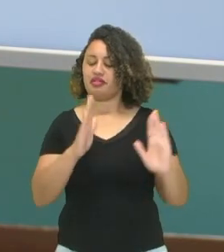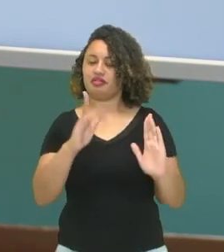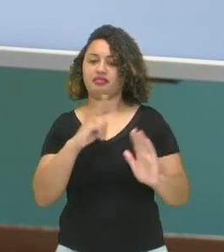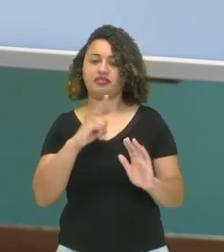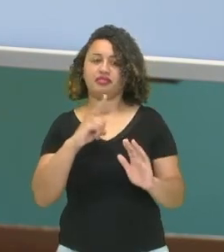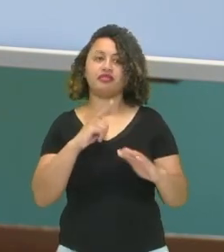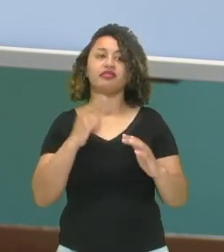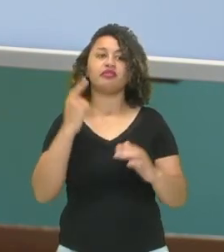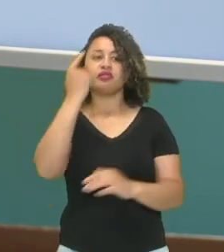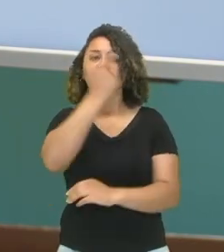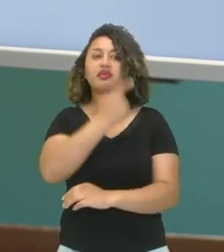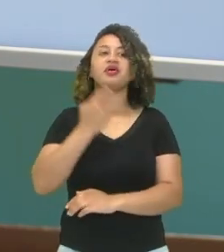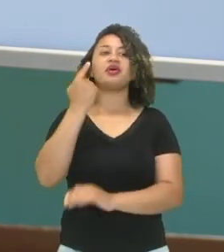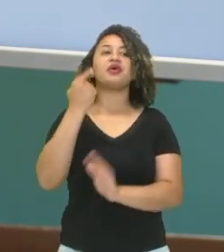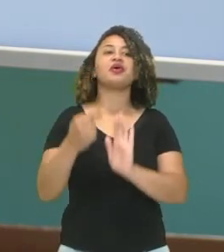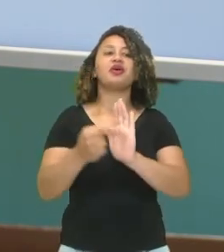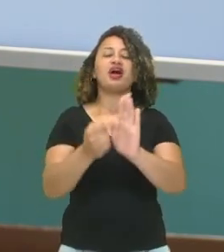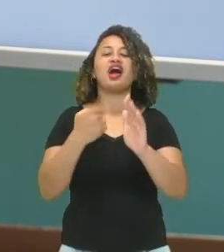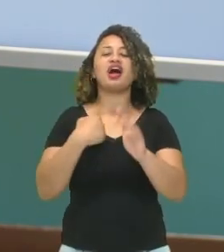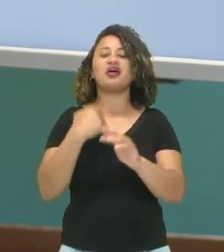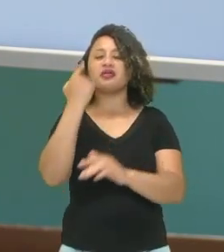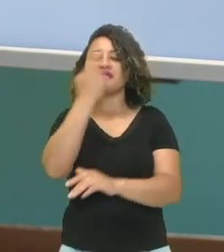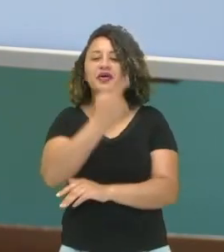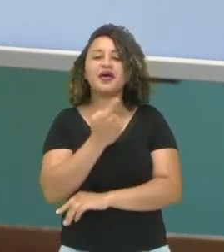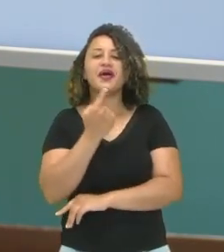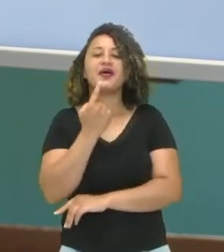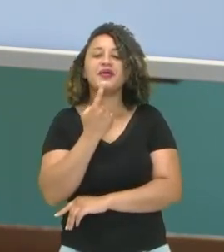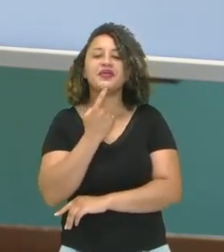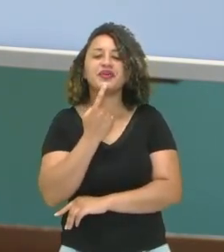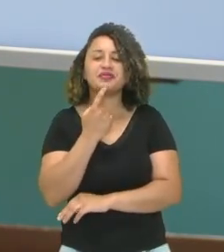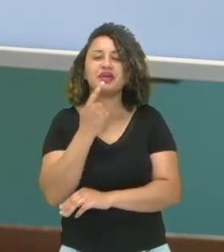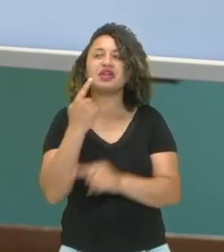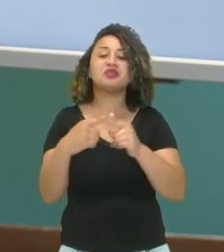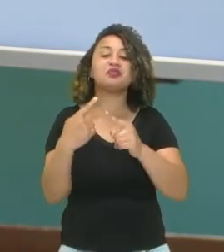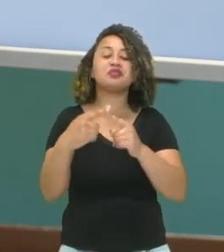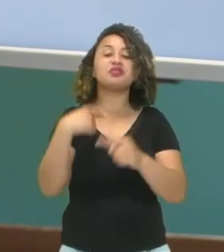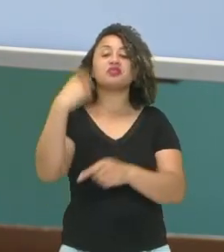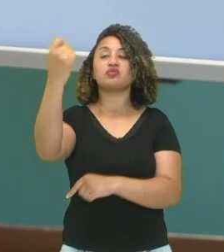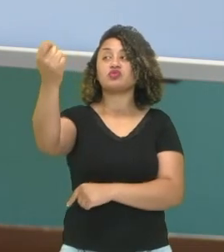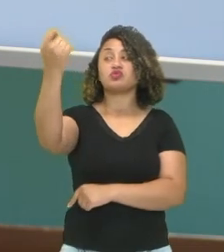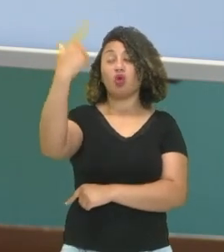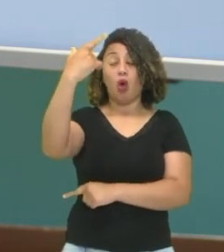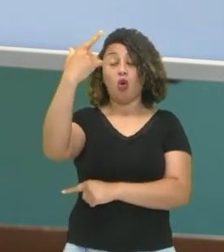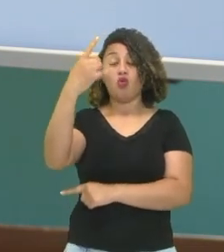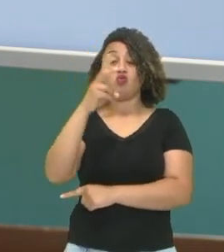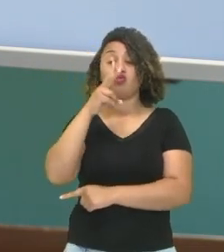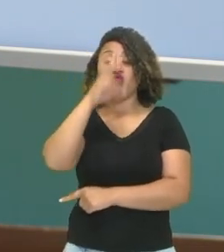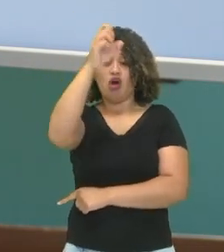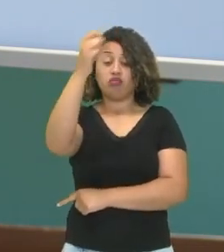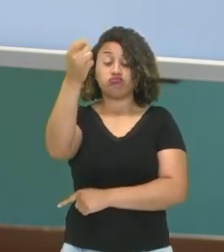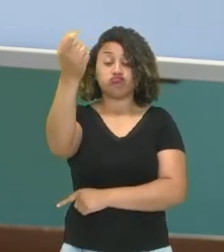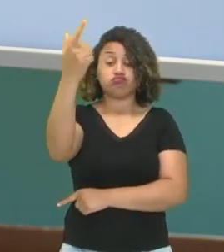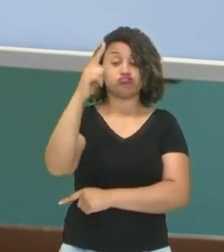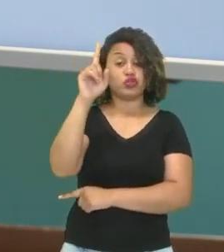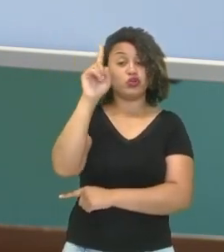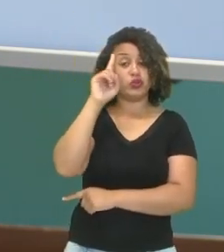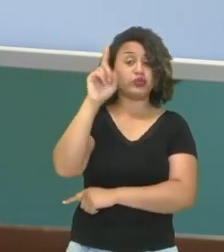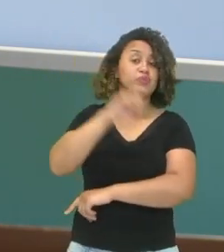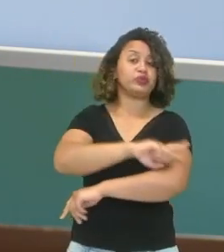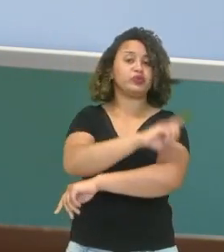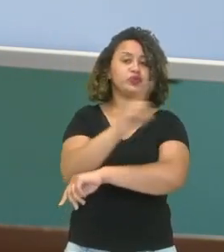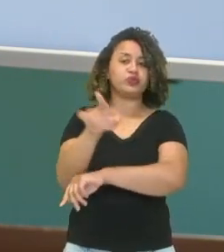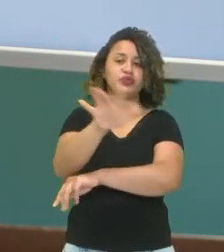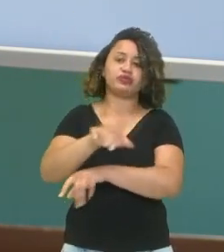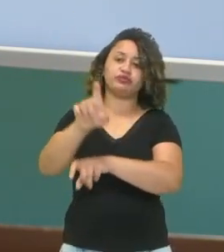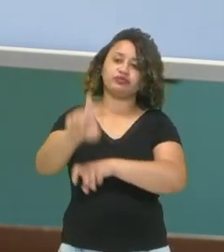seu rosto, avermelhado por conta da queimadura do sol, né, a exposição ao sol diário na realidade do campo,